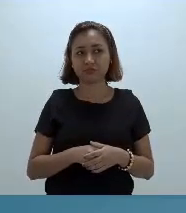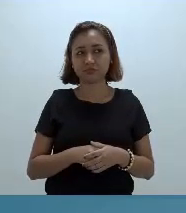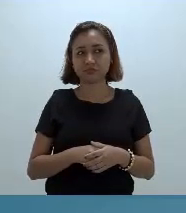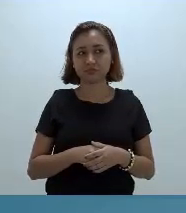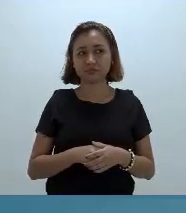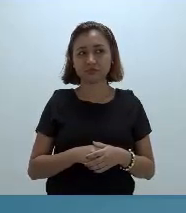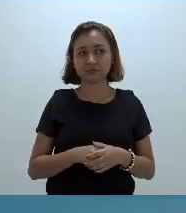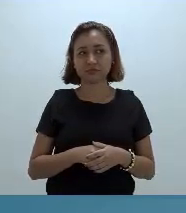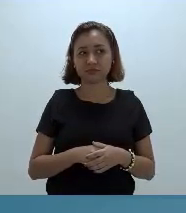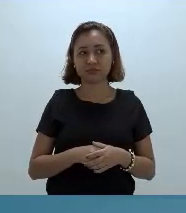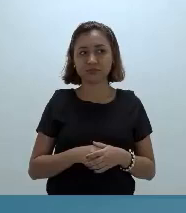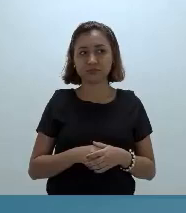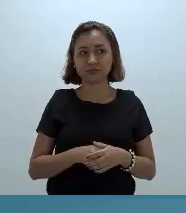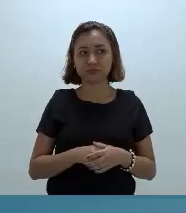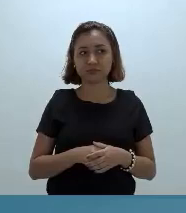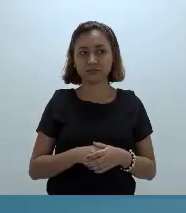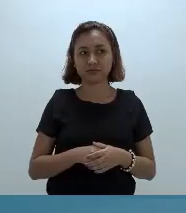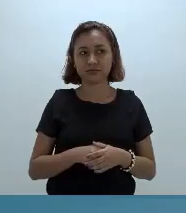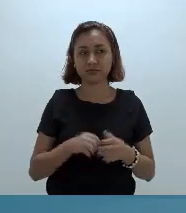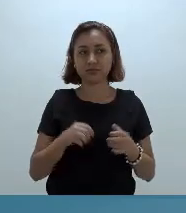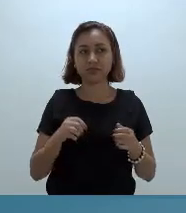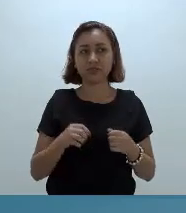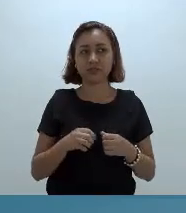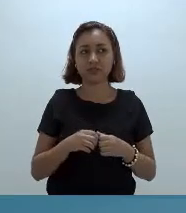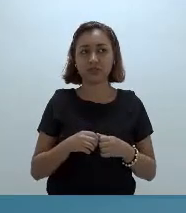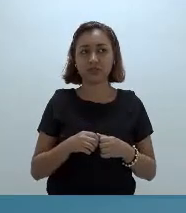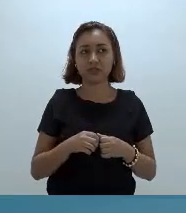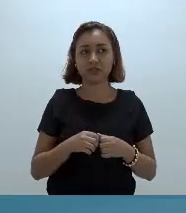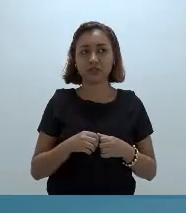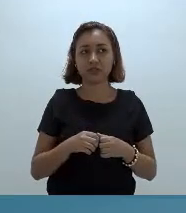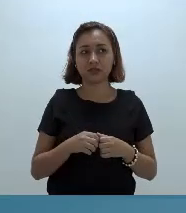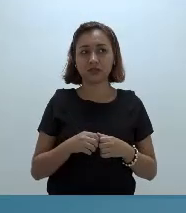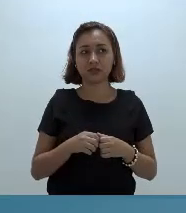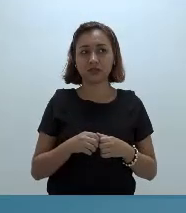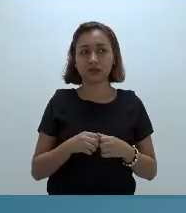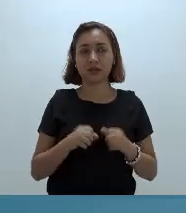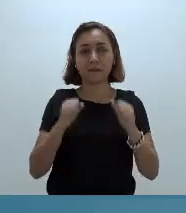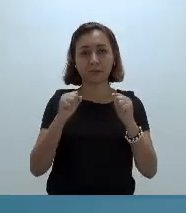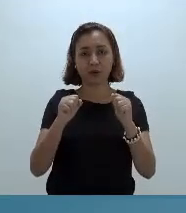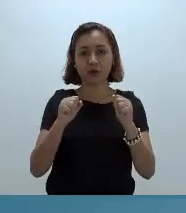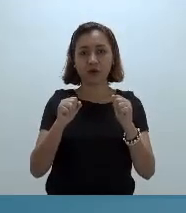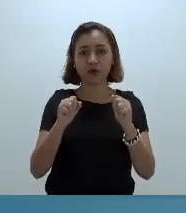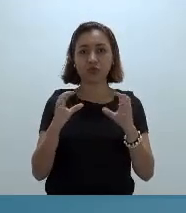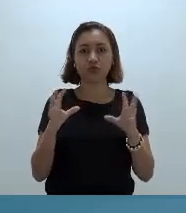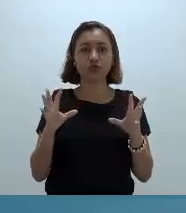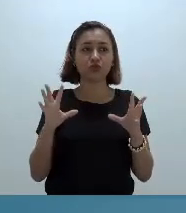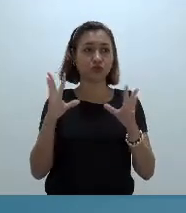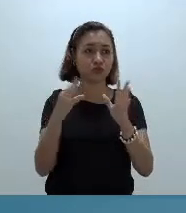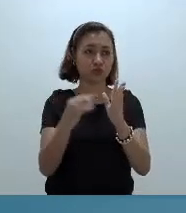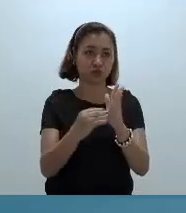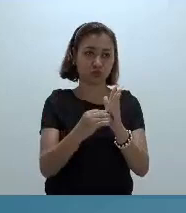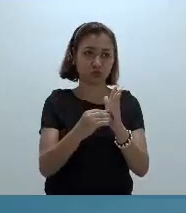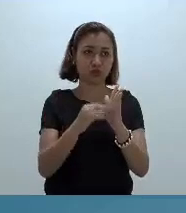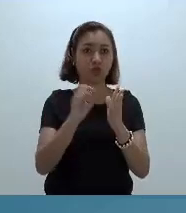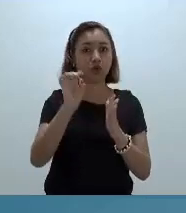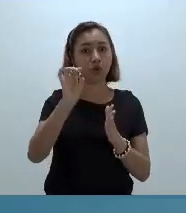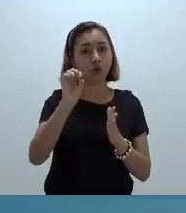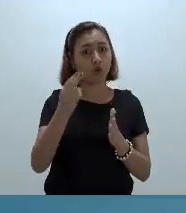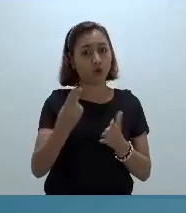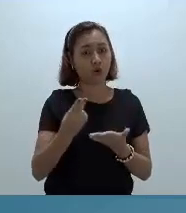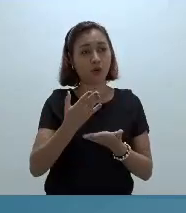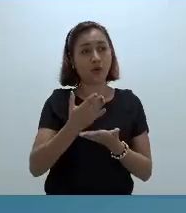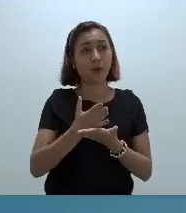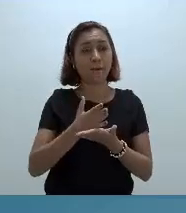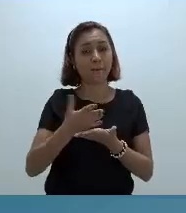sinalado, então, que o acolhimento, ainda que é parcial, da impugnação gerará um arbitramento de honorários de seus utilizados, que é